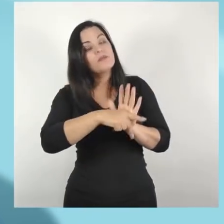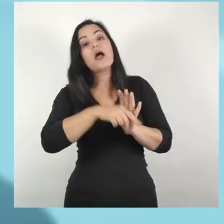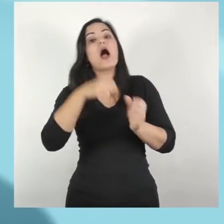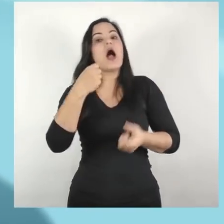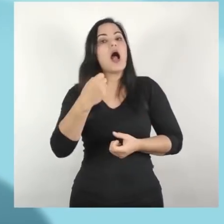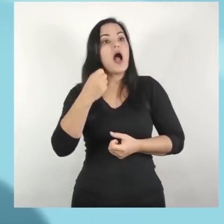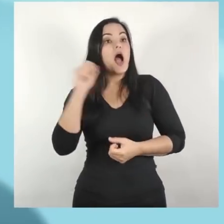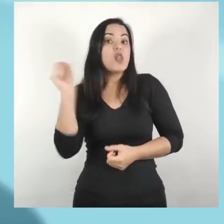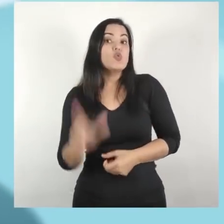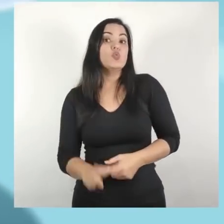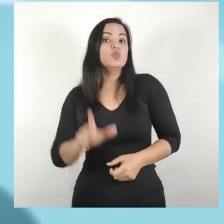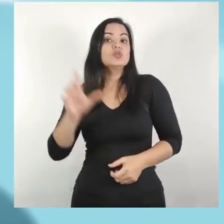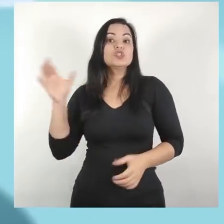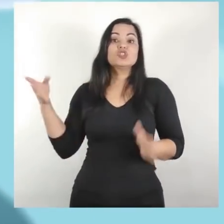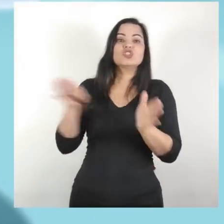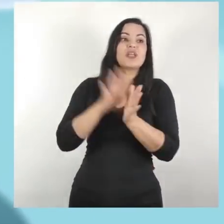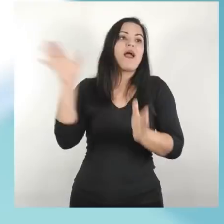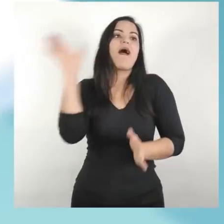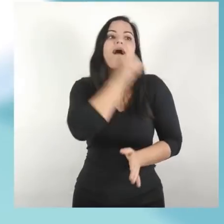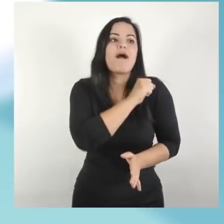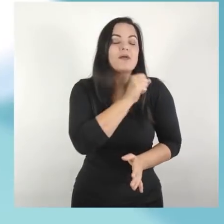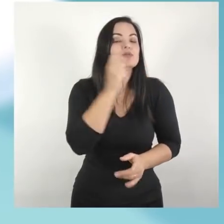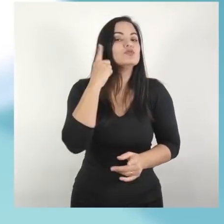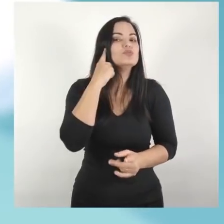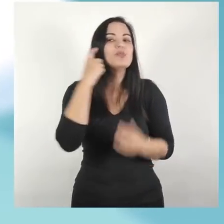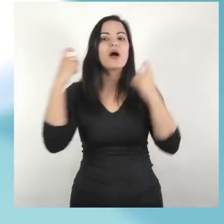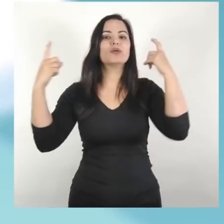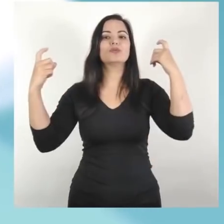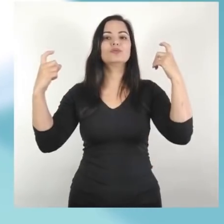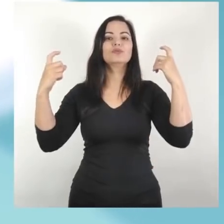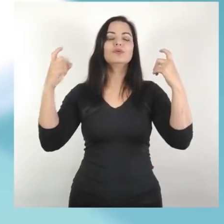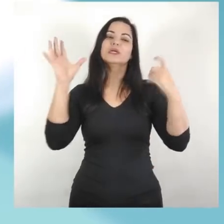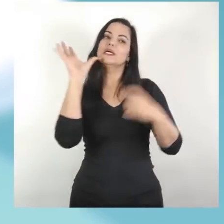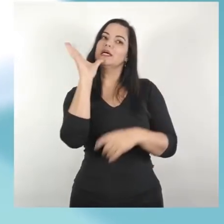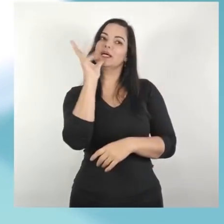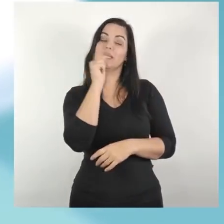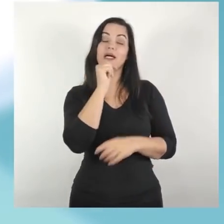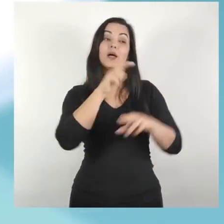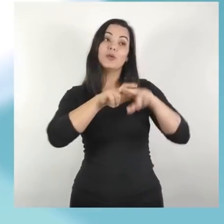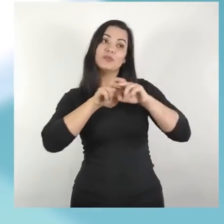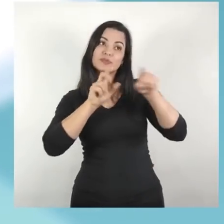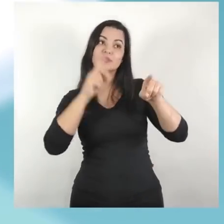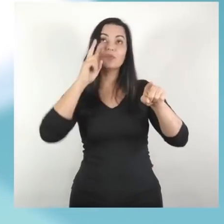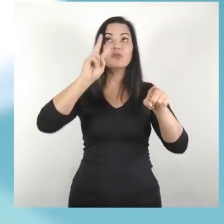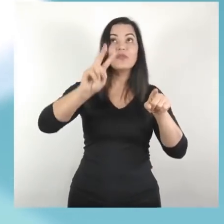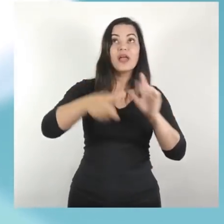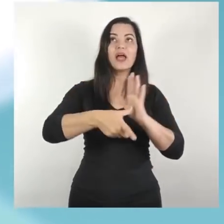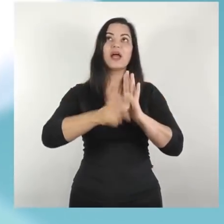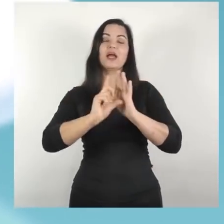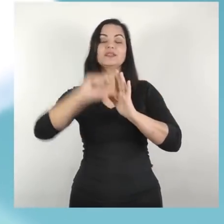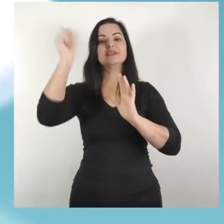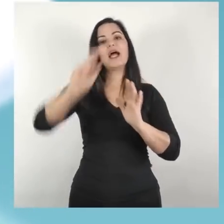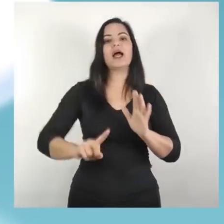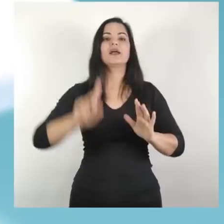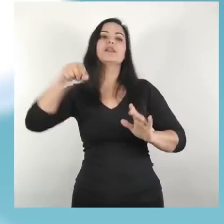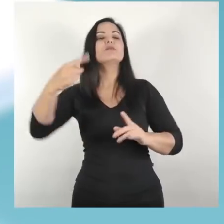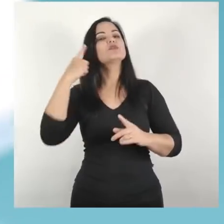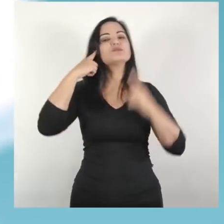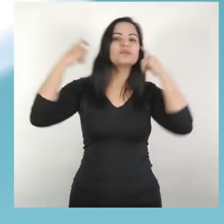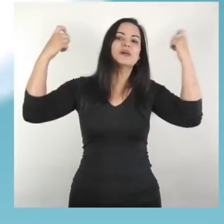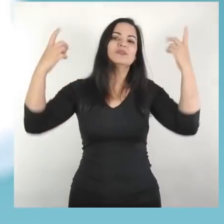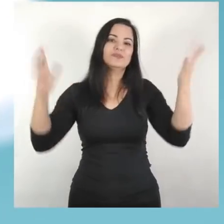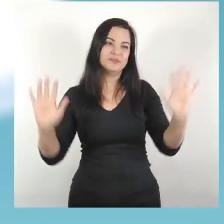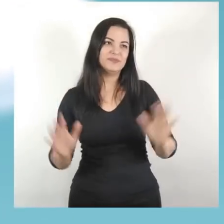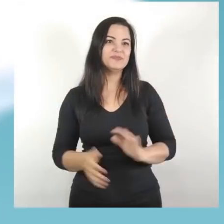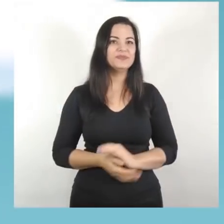A luz viaja mais rápido que o som. Então você vê o raio antes de escutar o trovão.